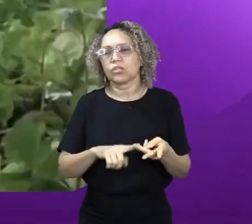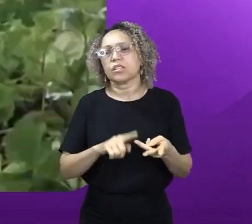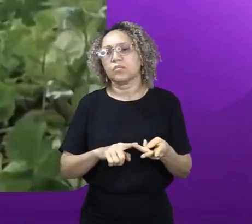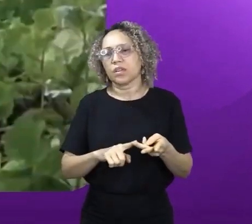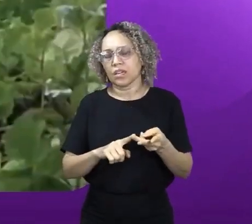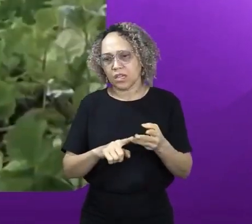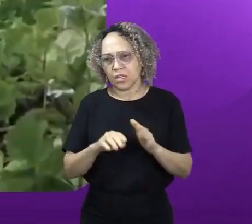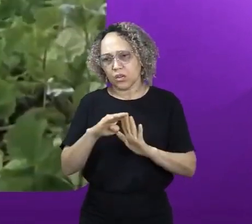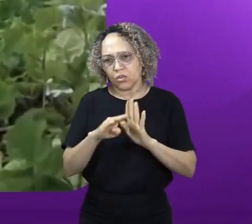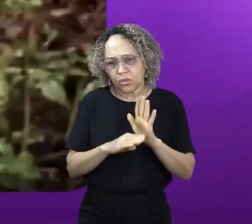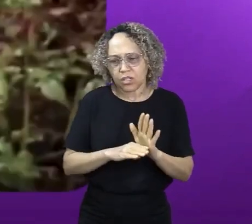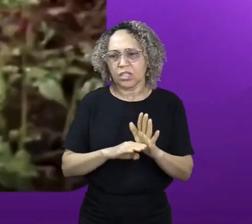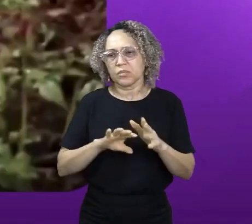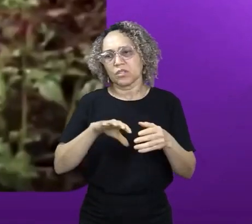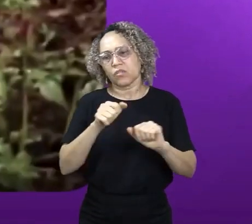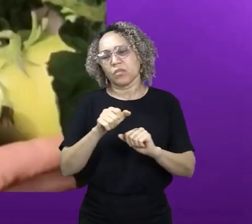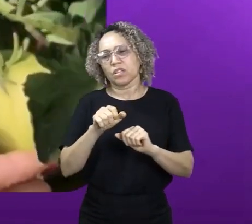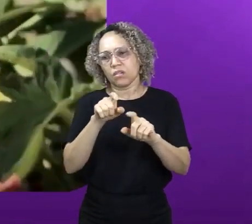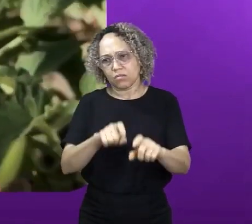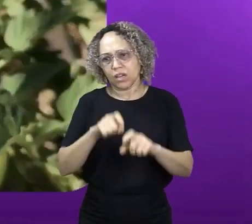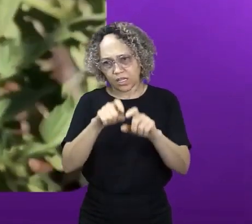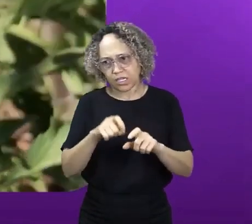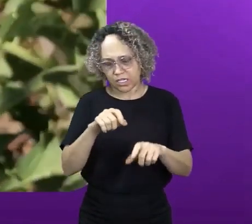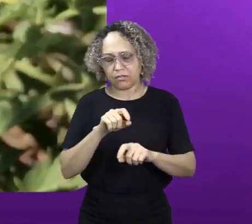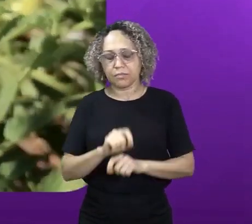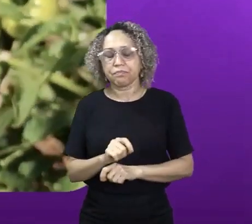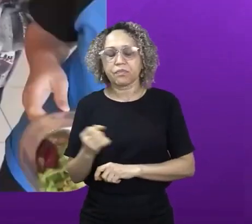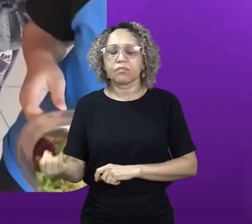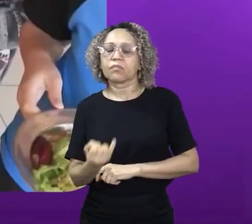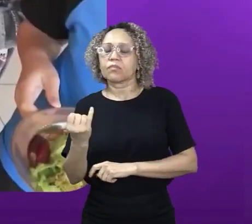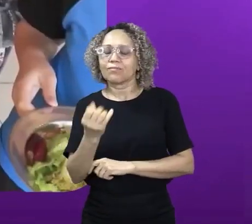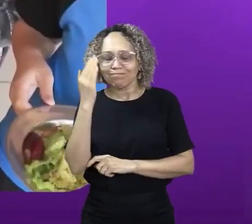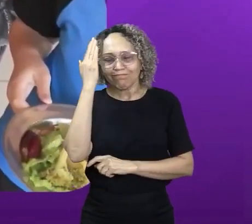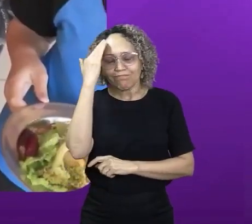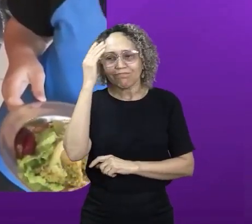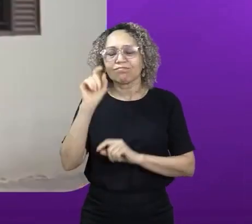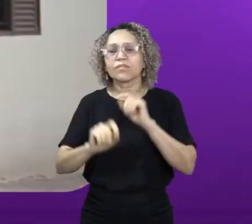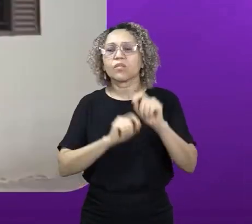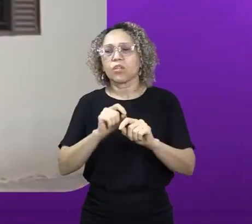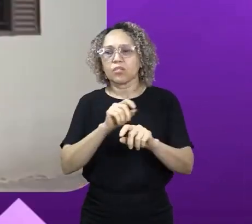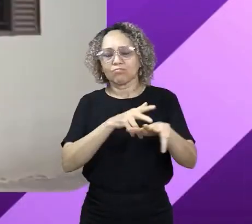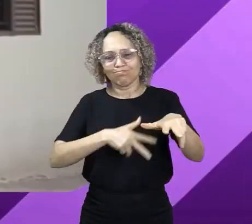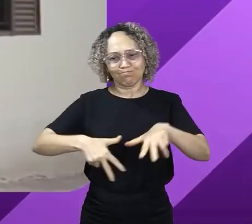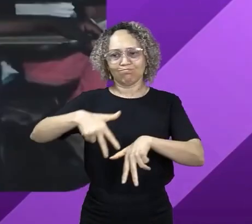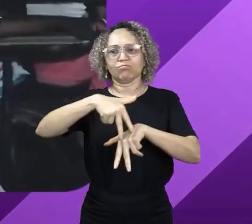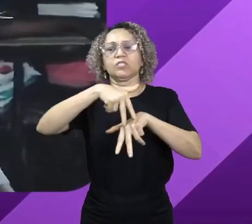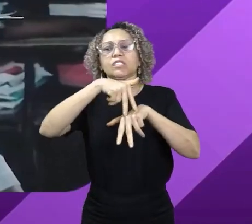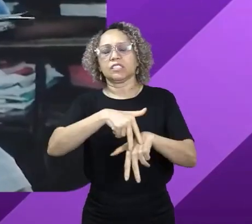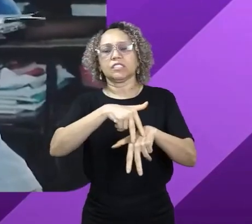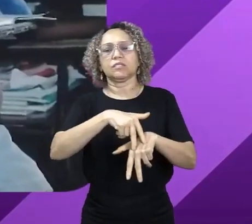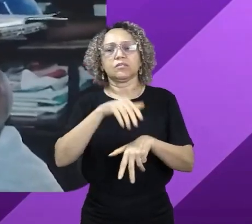de formação agrícola. Então, é importante considerar o protagonismo das mulheres